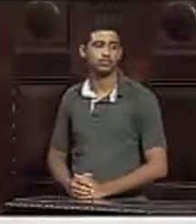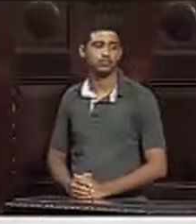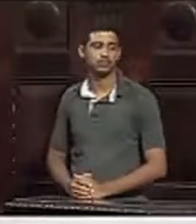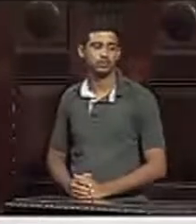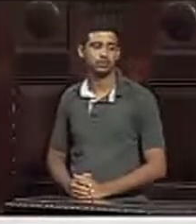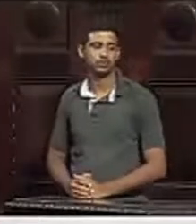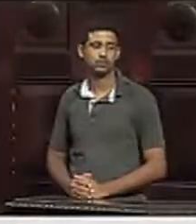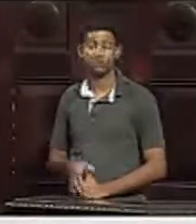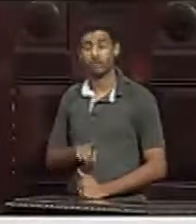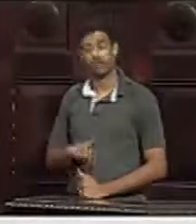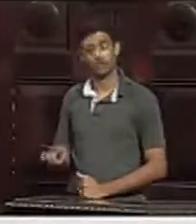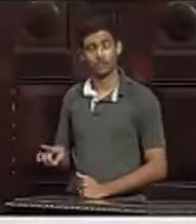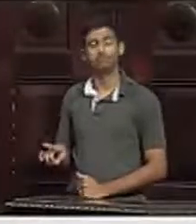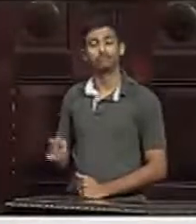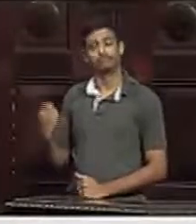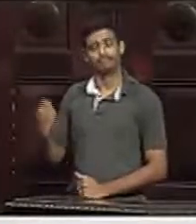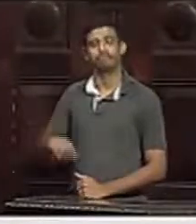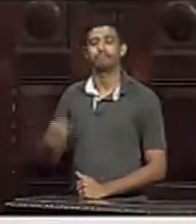devem contribuir